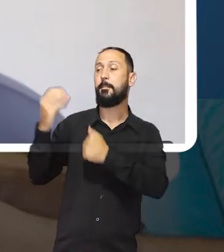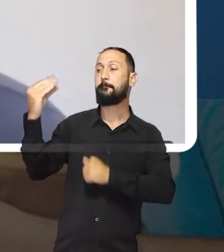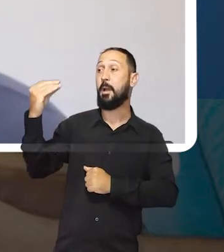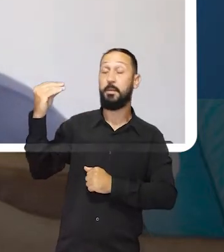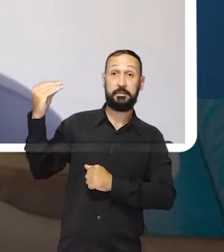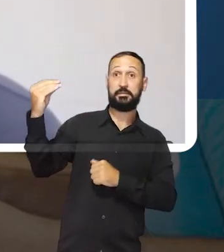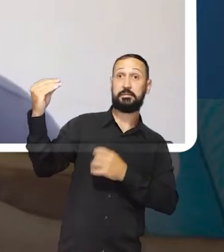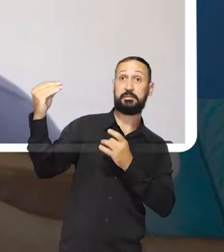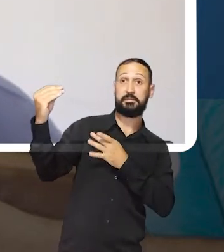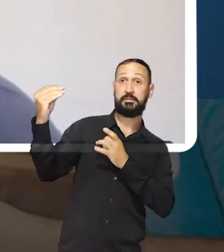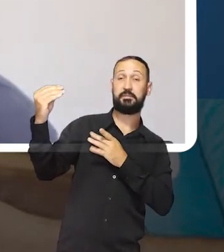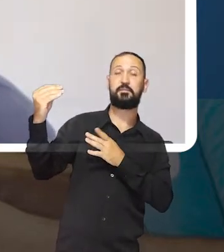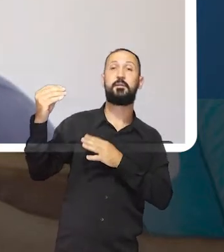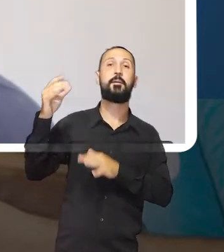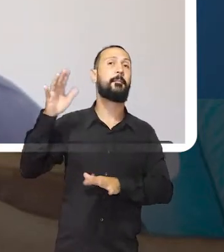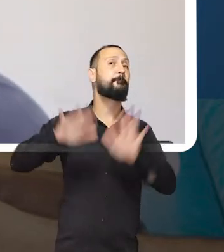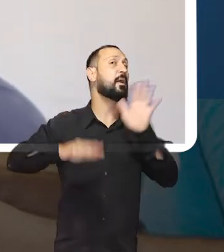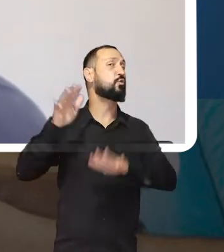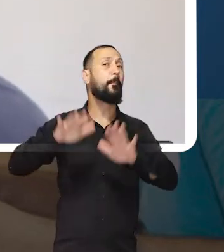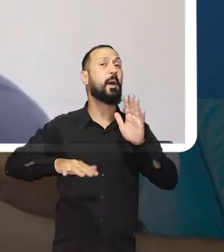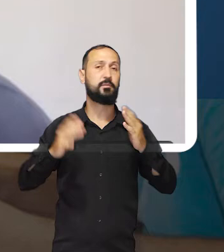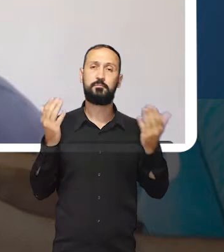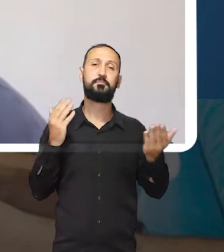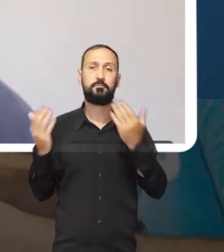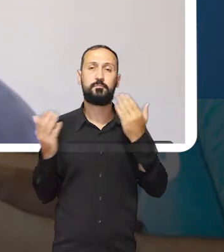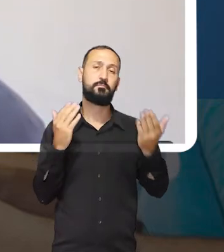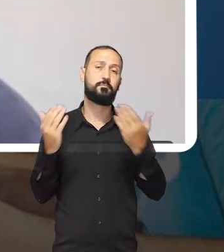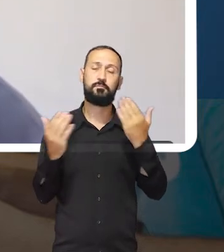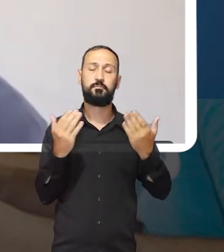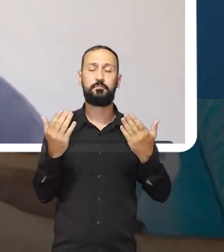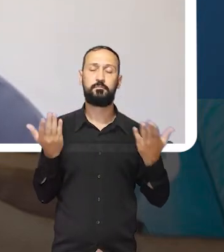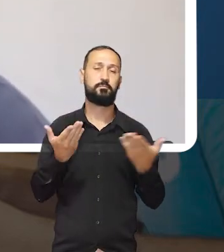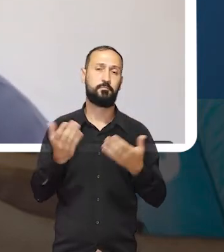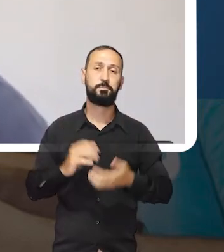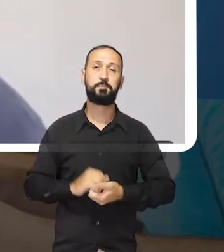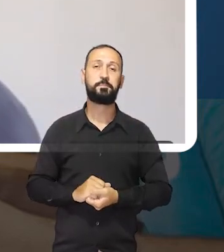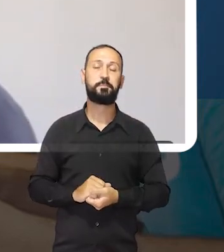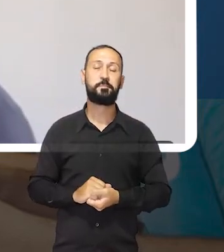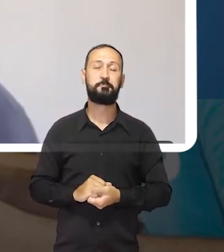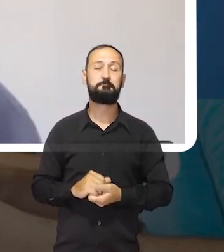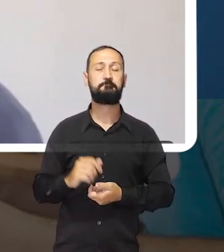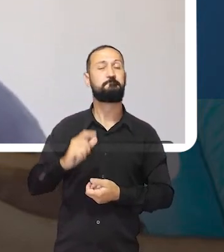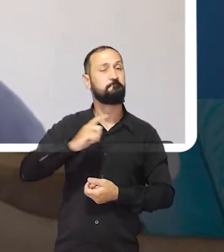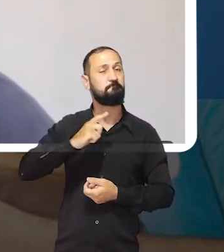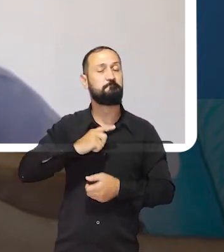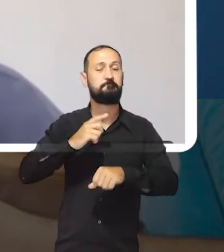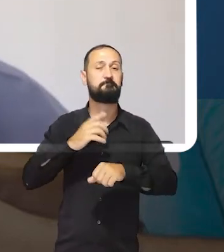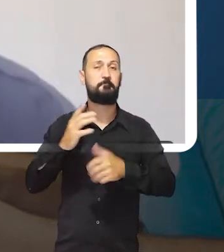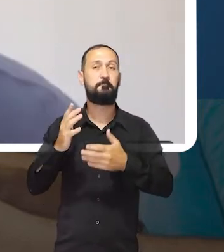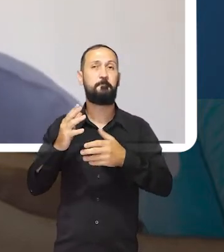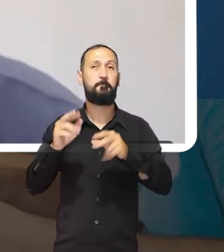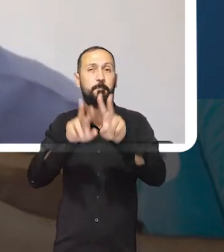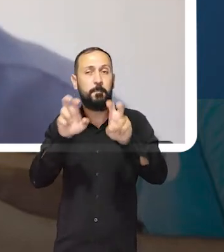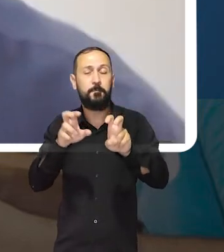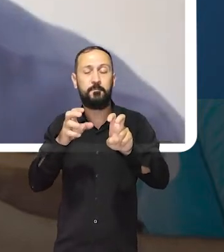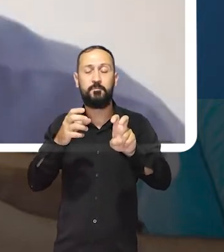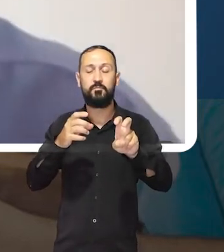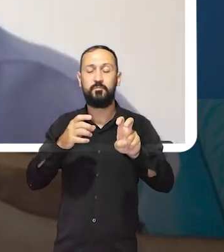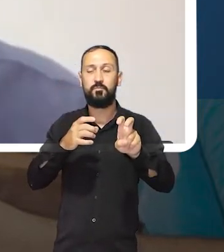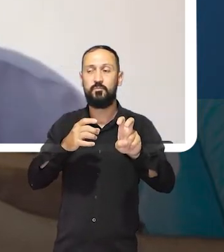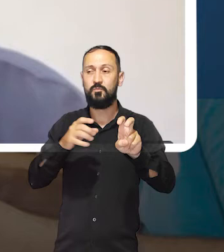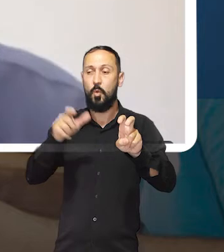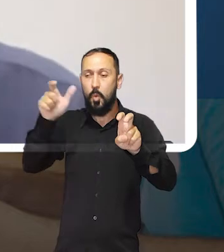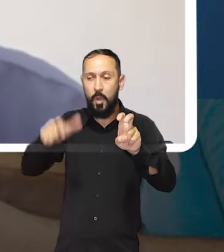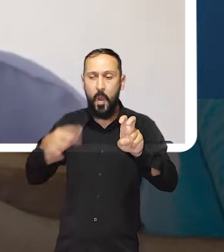muito perto de você, entendeu? Esse é o grande medo da pandemia de hoje. E nós tínhamos medo de falar certas